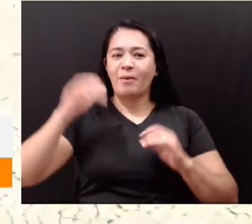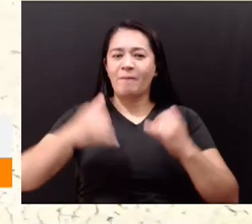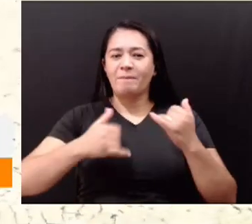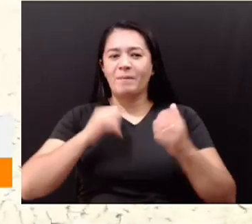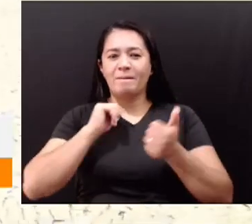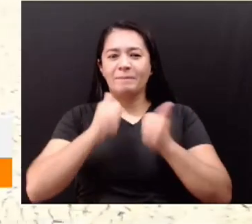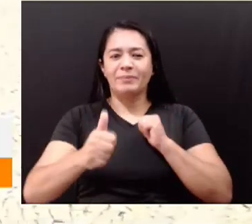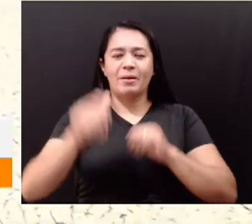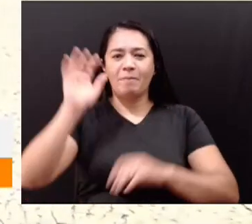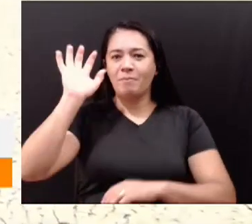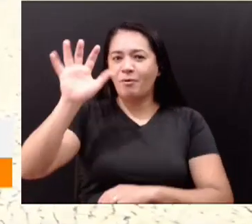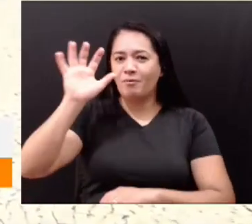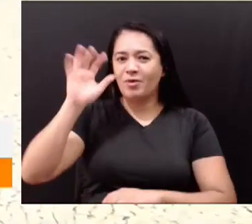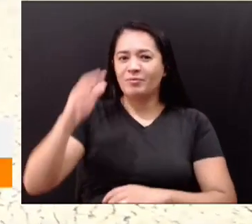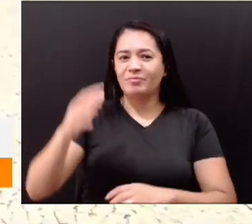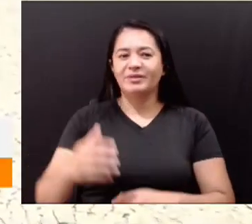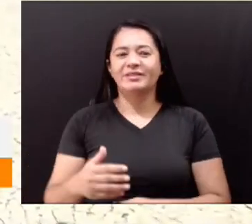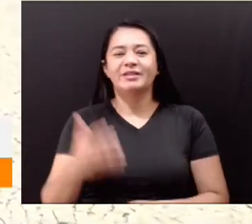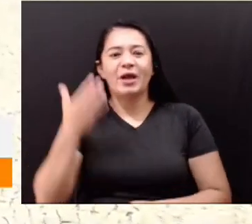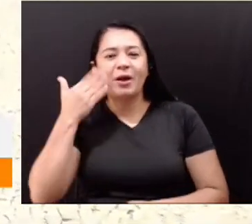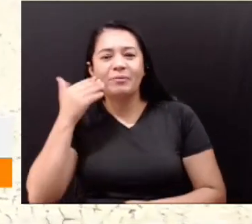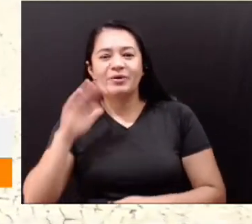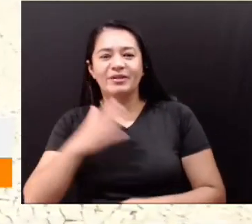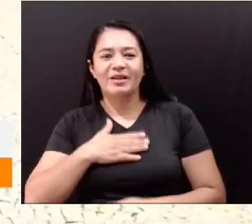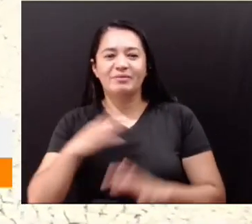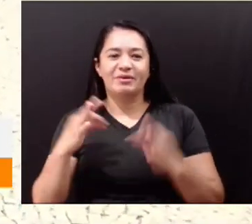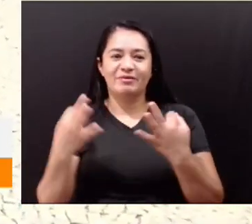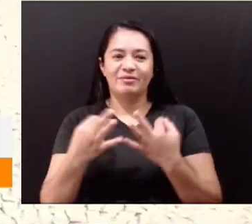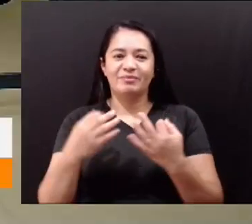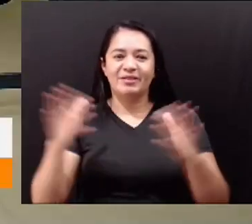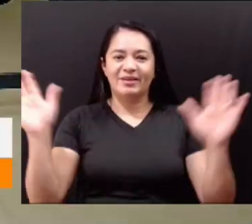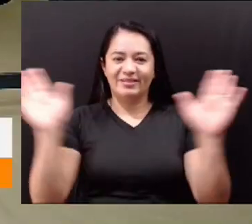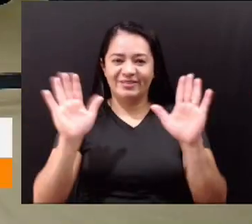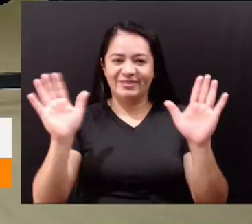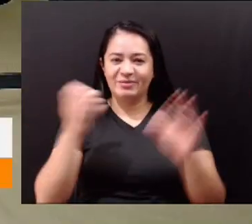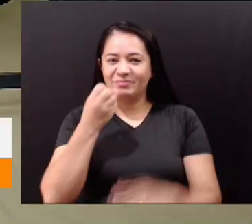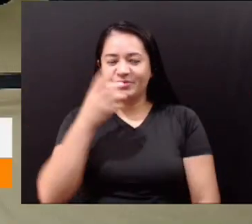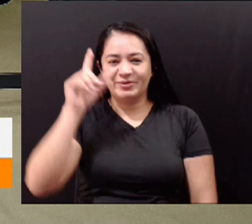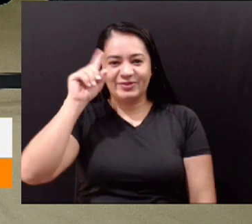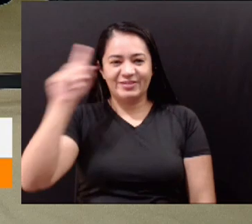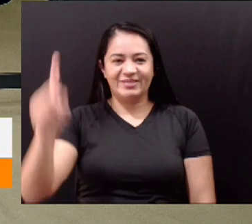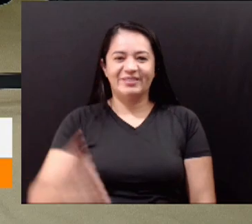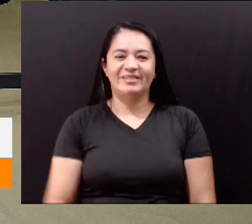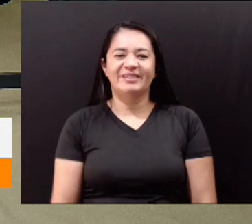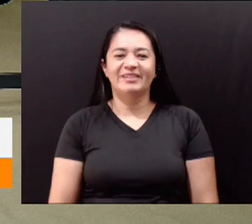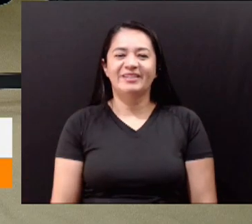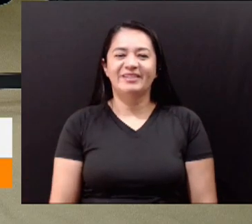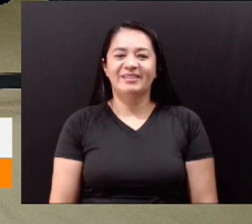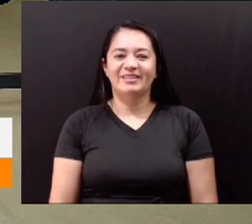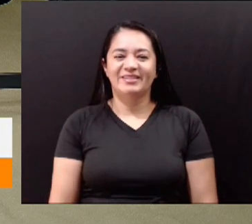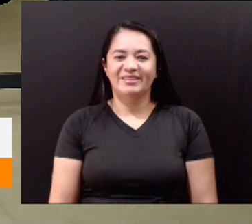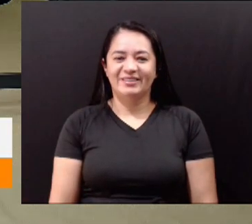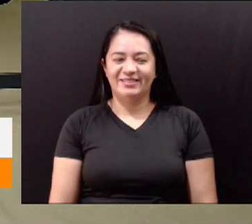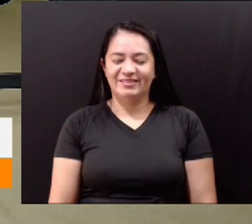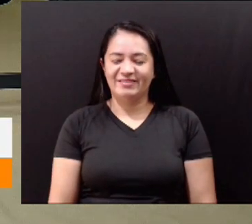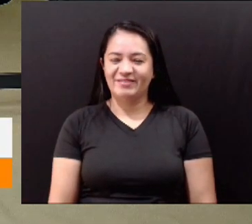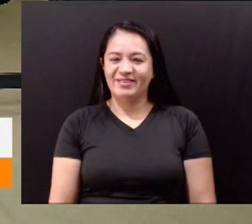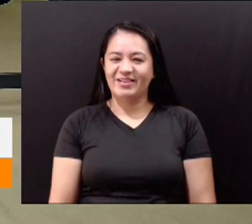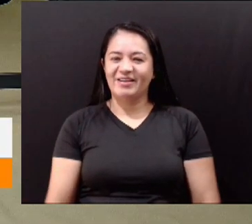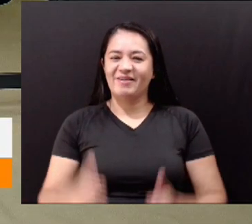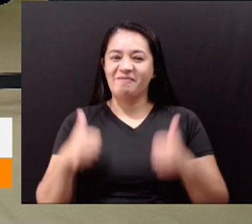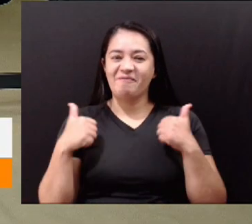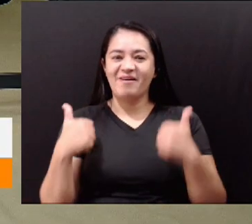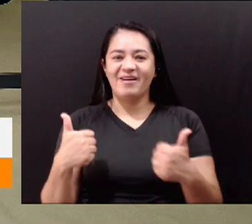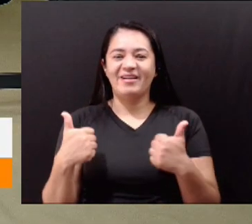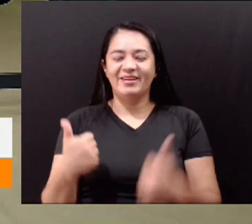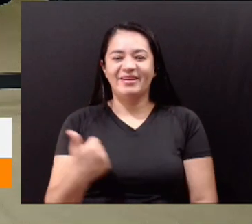minha família, que é tudo de bom. Valeu, Rúbia! Bom dia para você! Valeu, meu parceiro André Aranha.